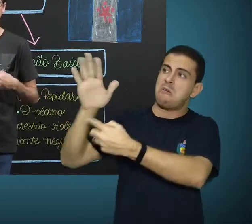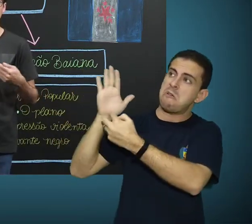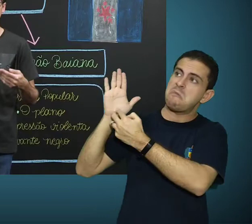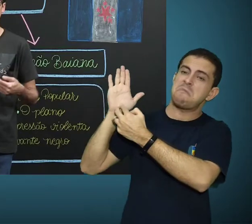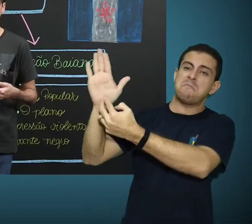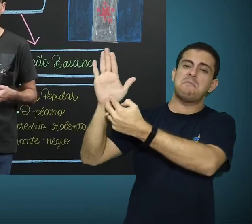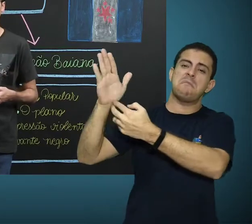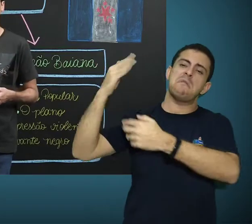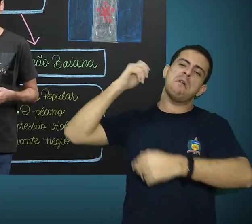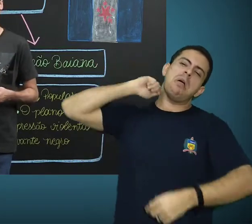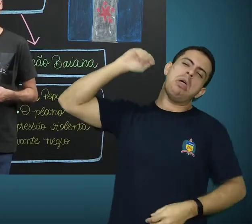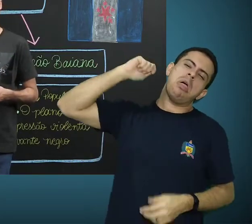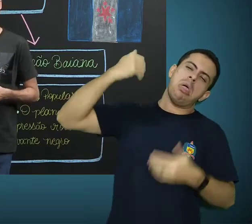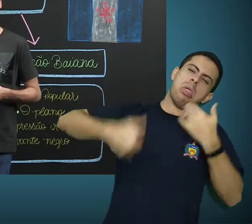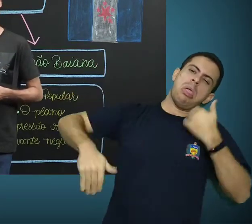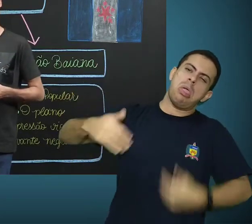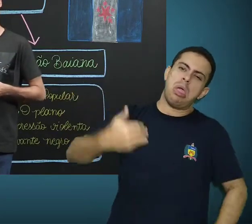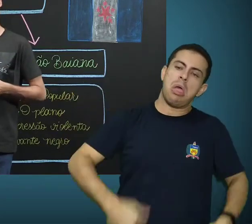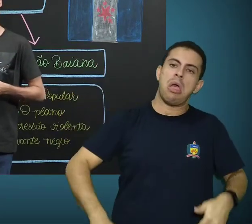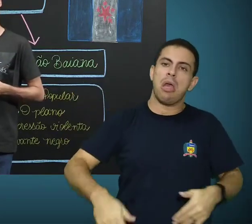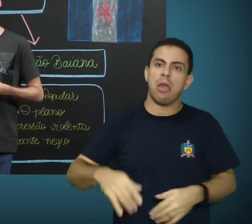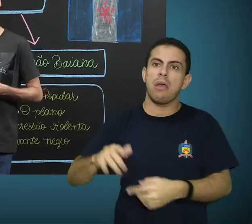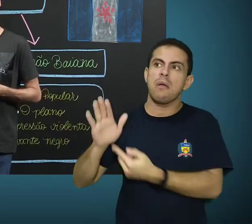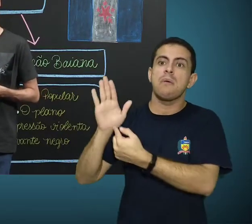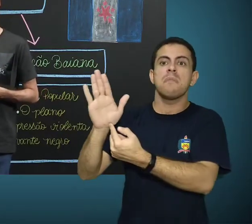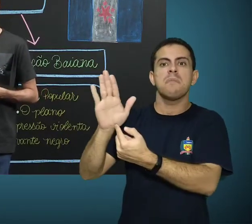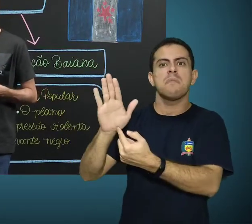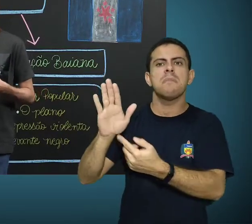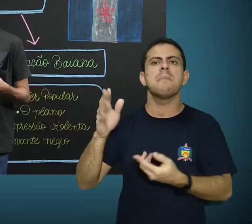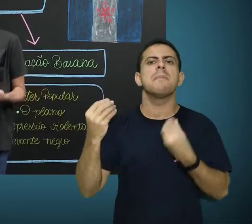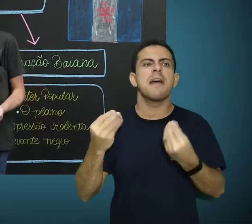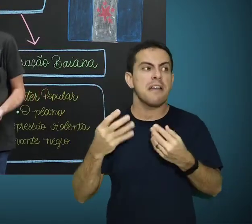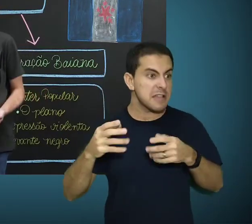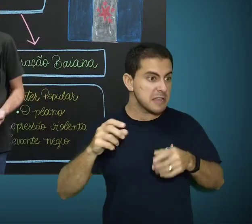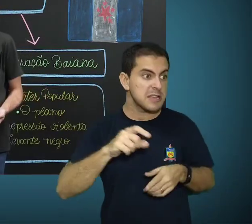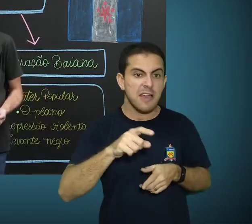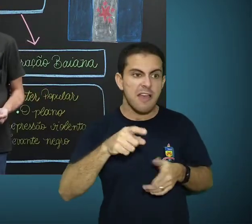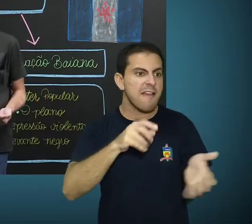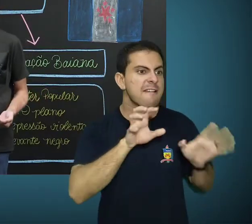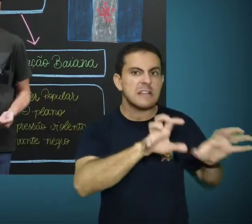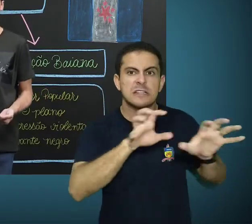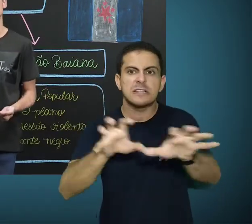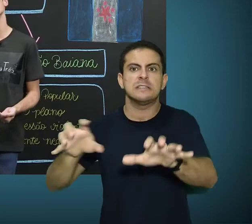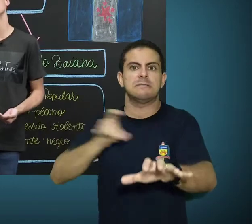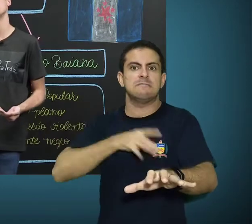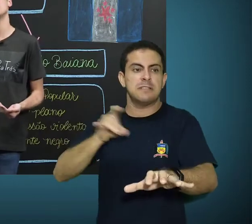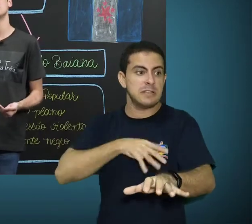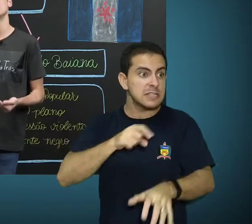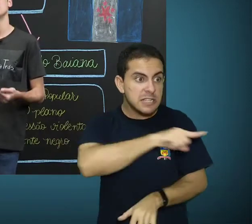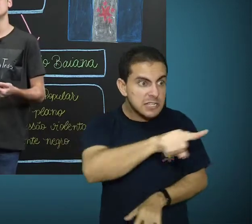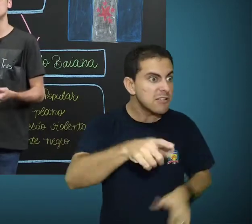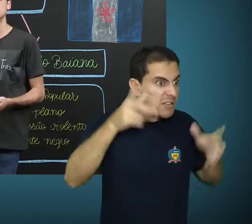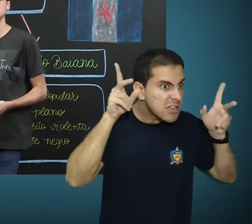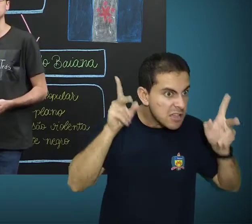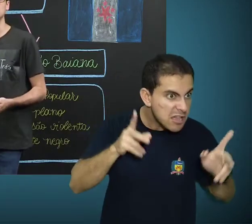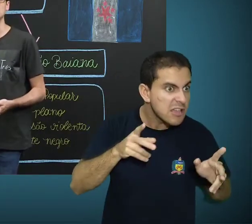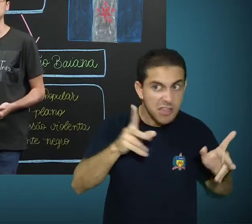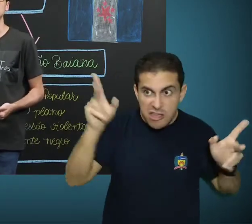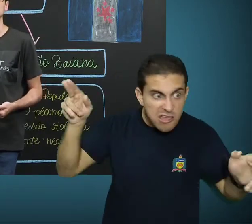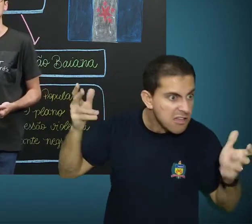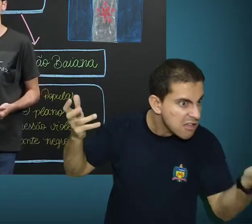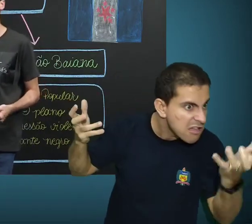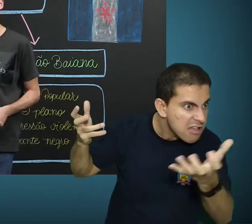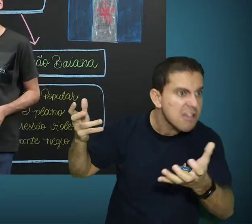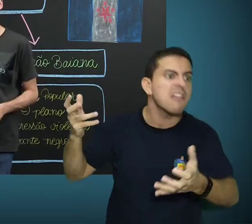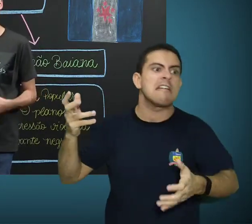ruas publicamente. Isso mostra uma tentativa do poder da época de dar um exemplo para que rebeliões como essa não